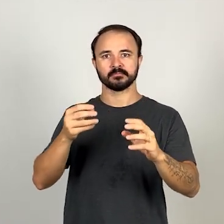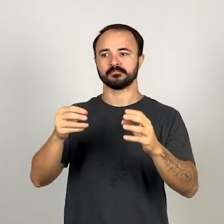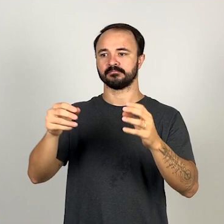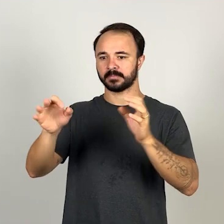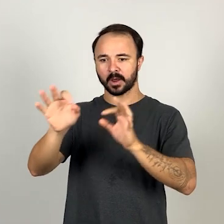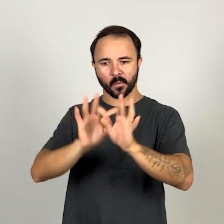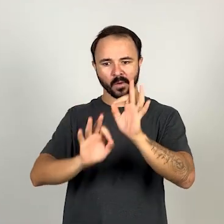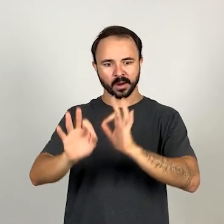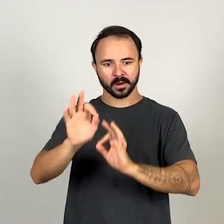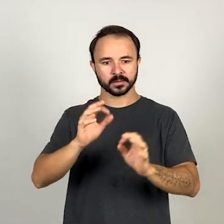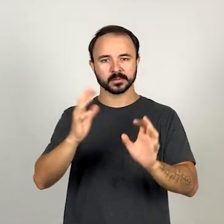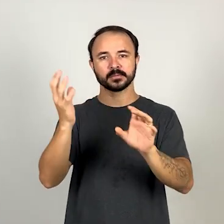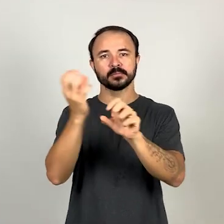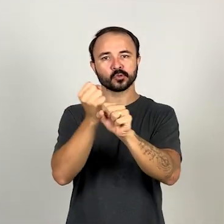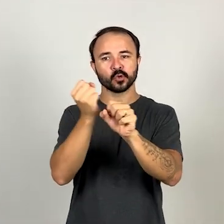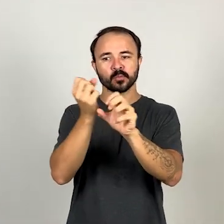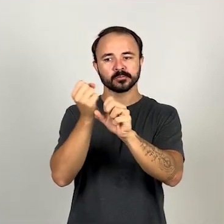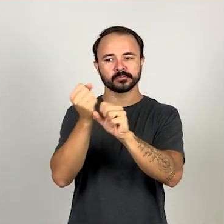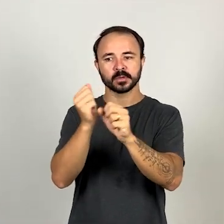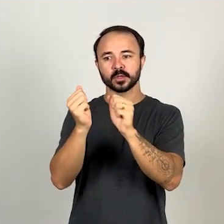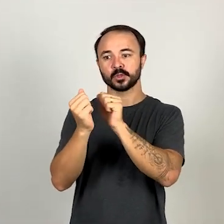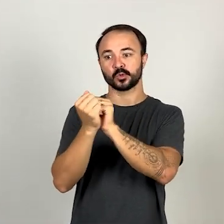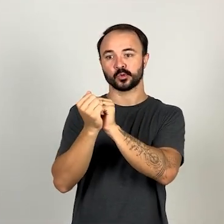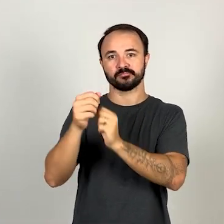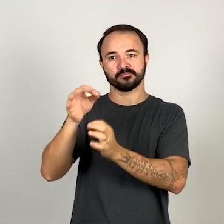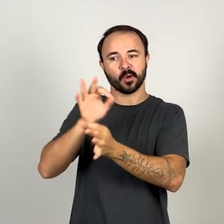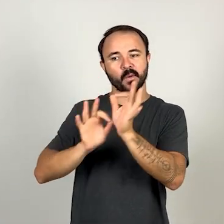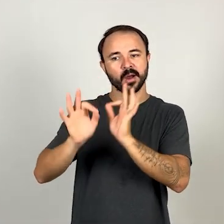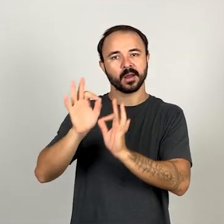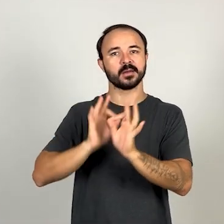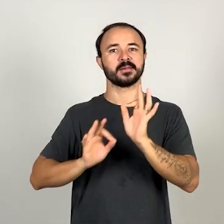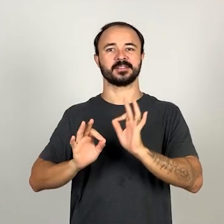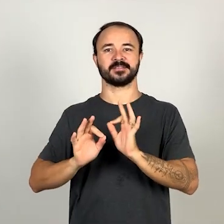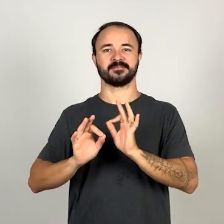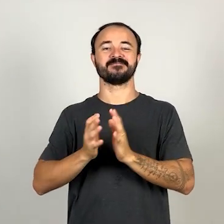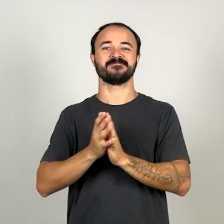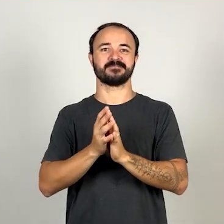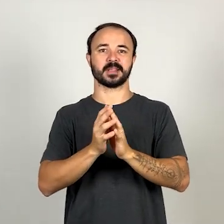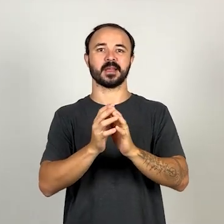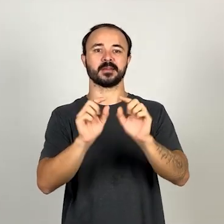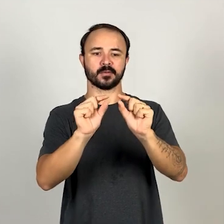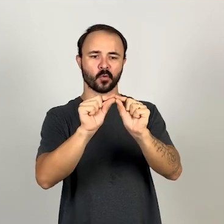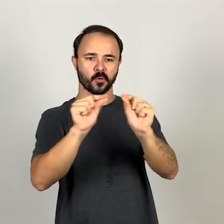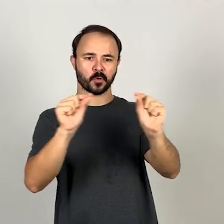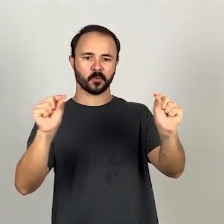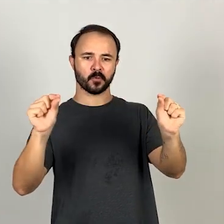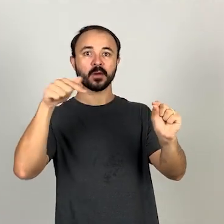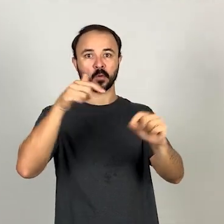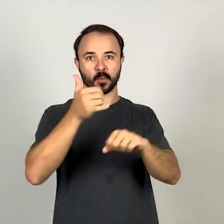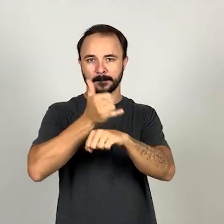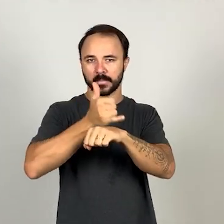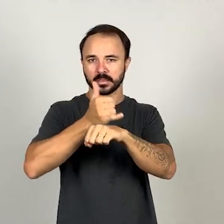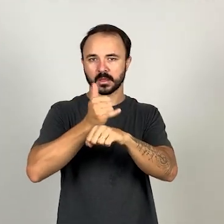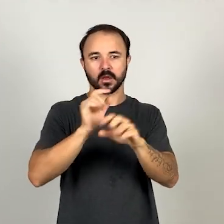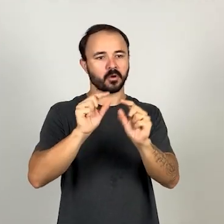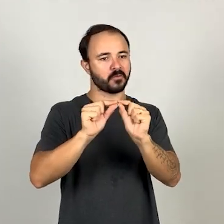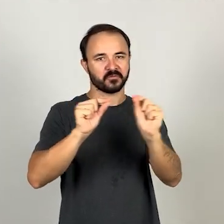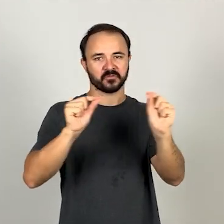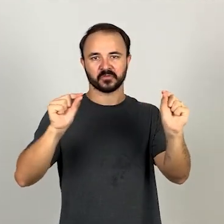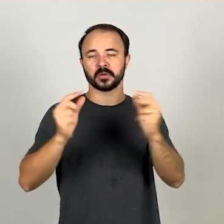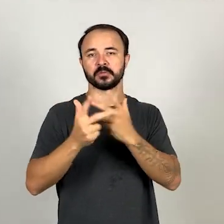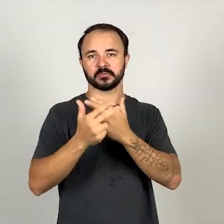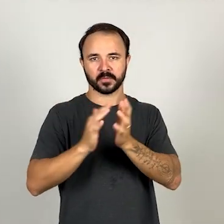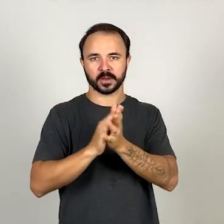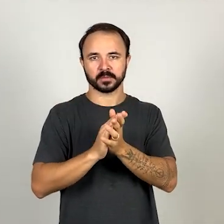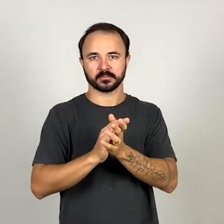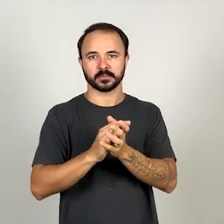gerada. Essa corrente, de forma ordenada, como nós temos na imagem, vai percorrer o metal condutor, pode ser um fio,